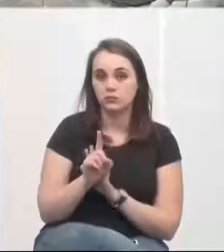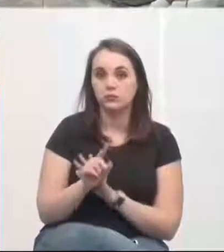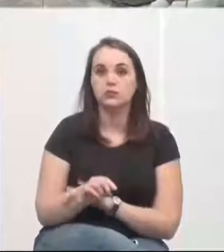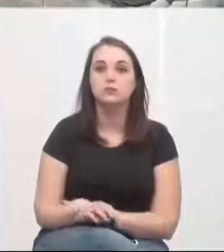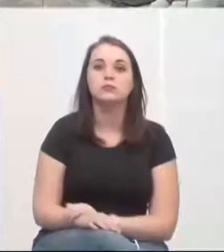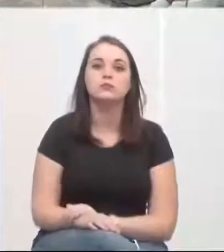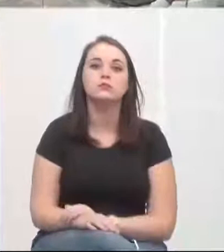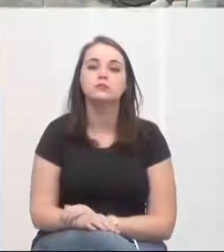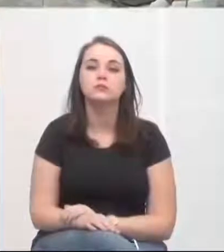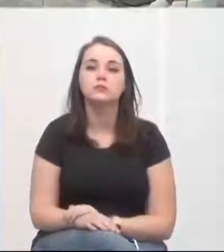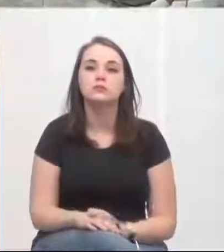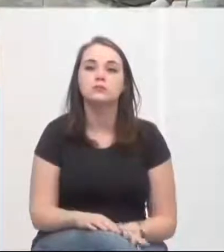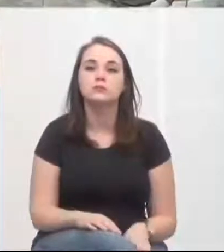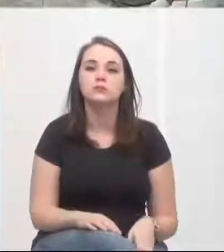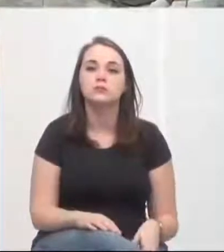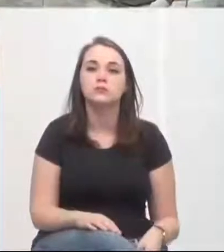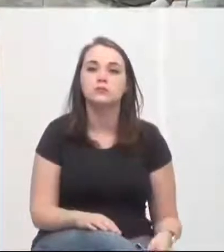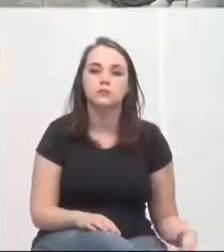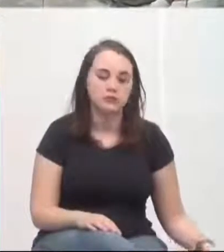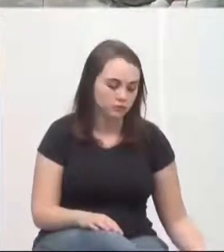Olha.